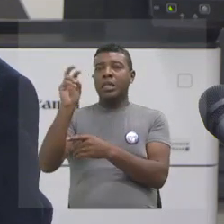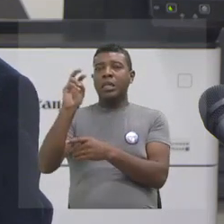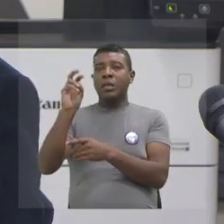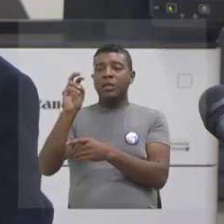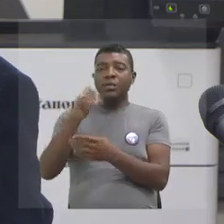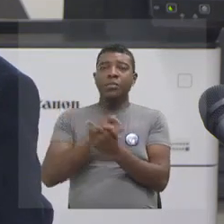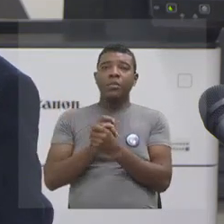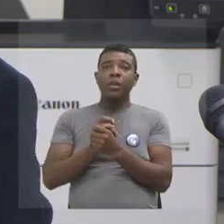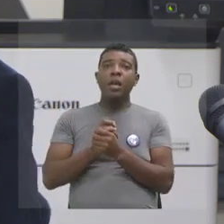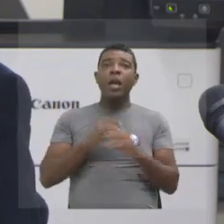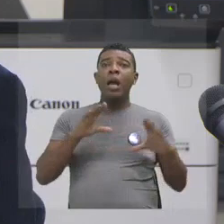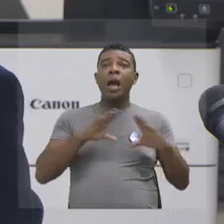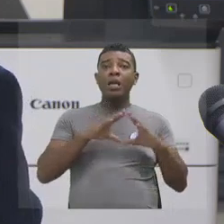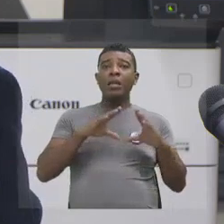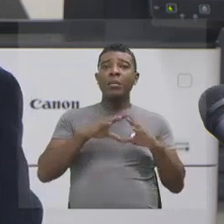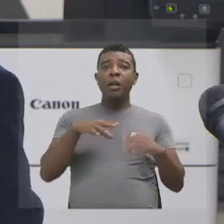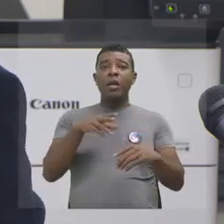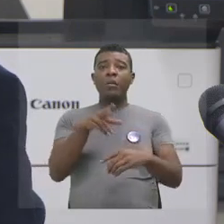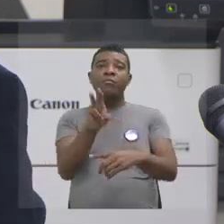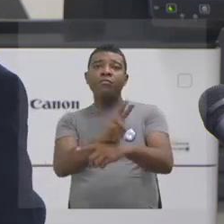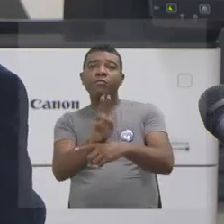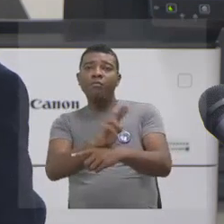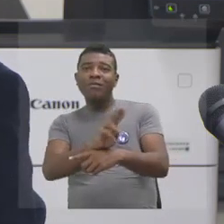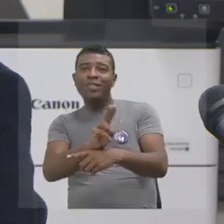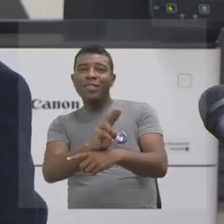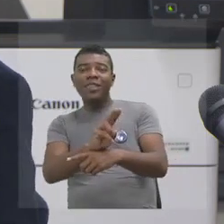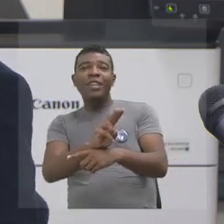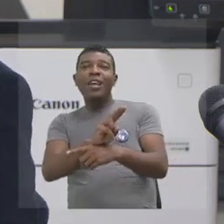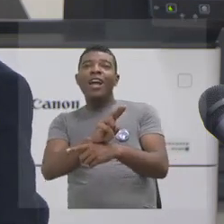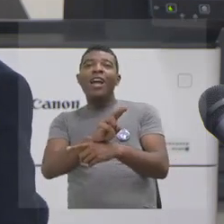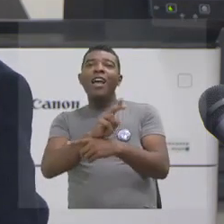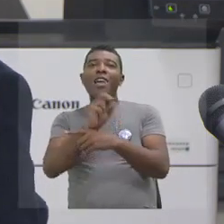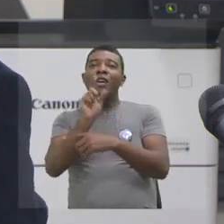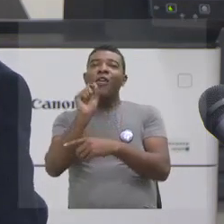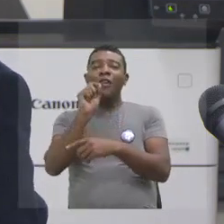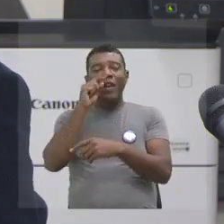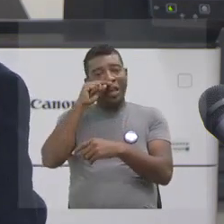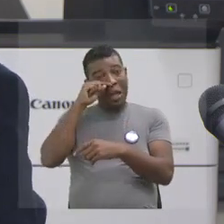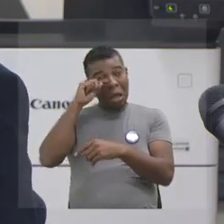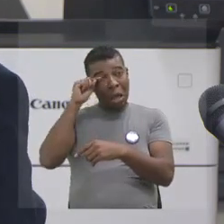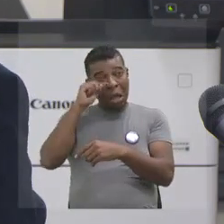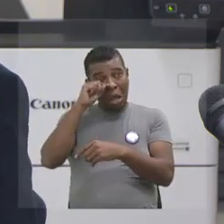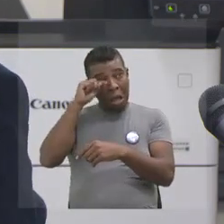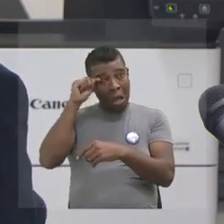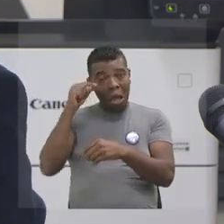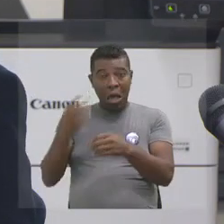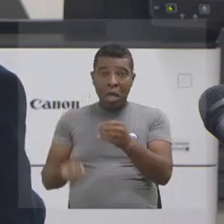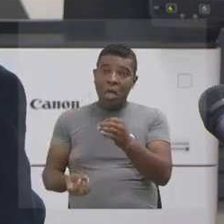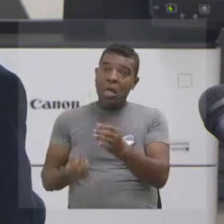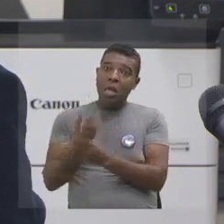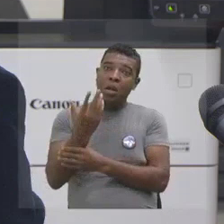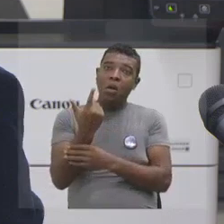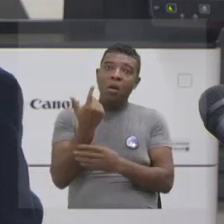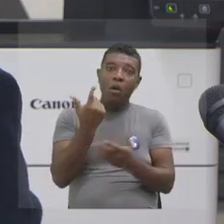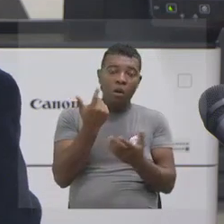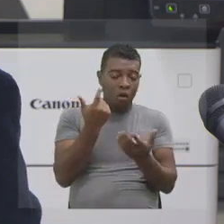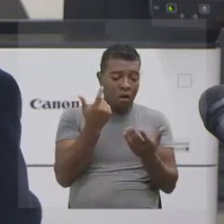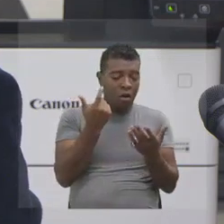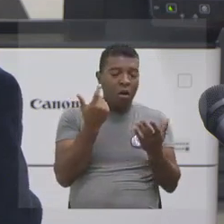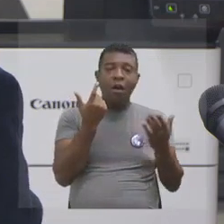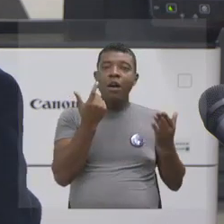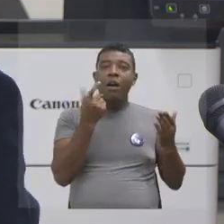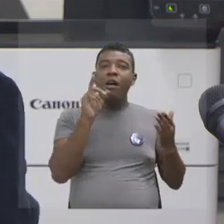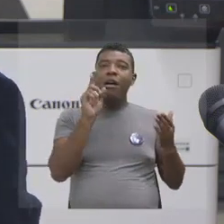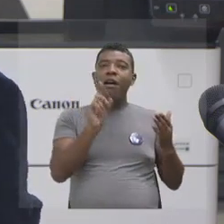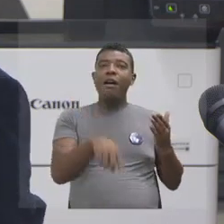primeiro Nunca nenhum Governador Nunca nenhum governo teve que mandar na Assembleia o seu secretários